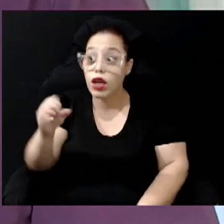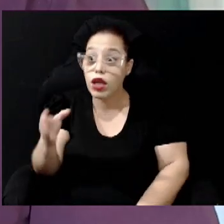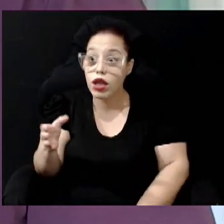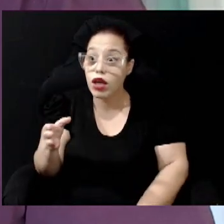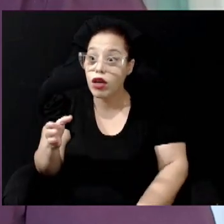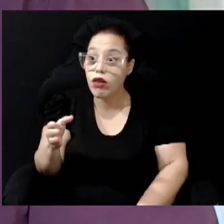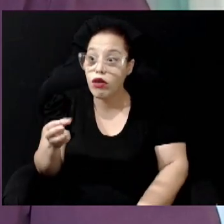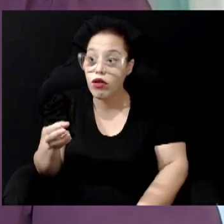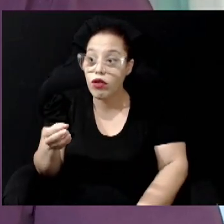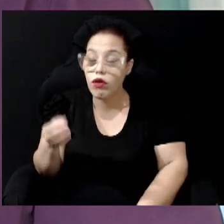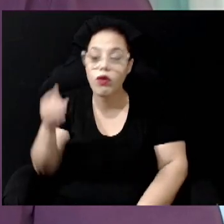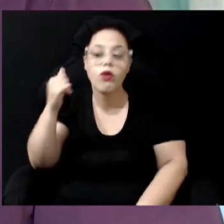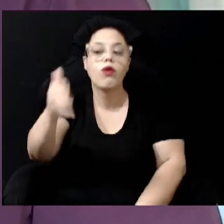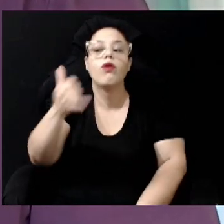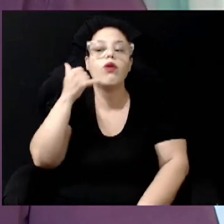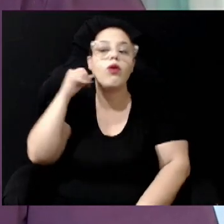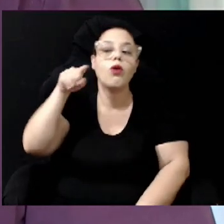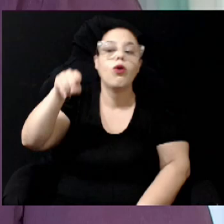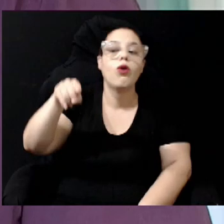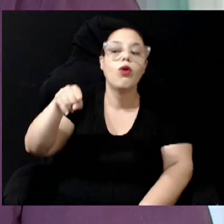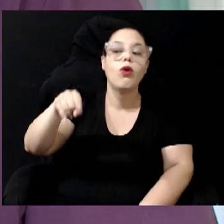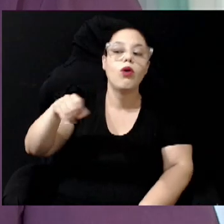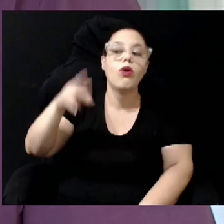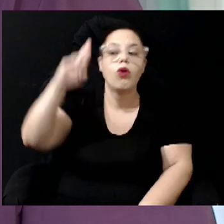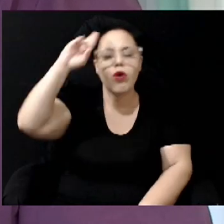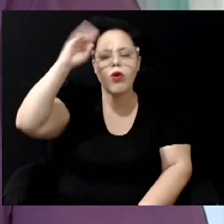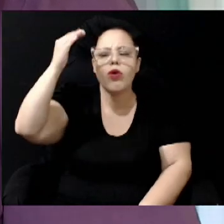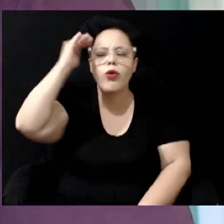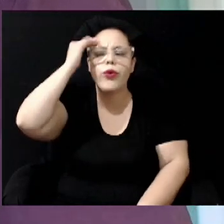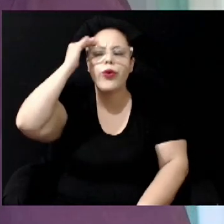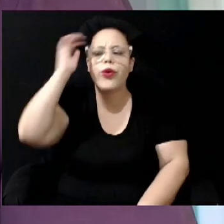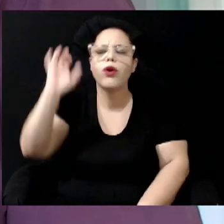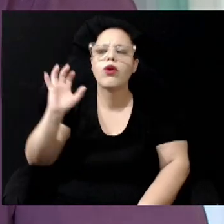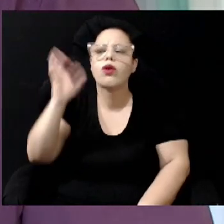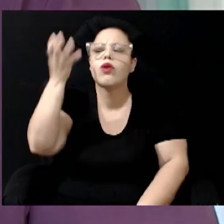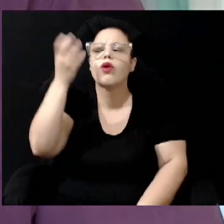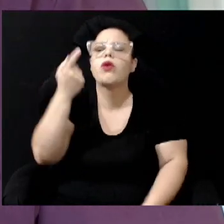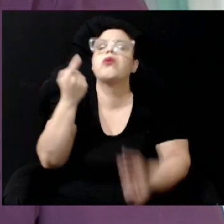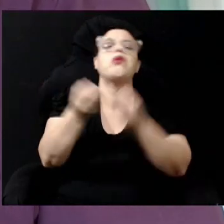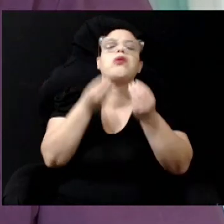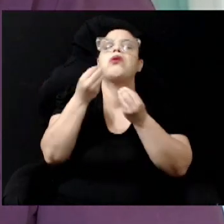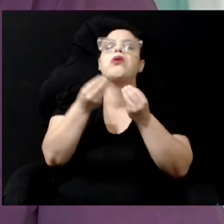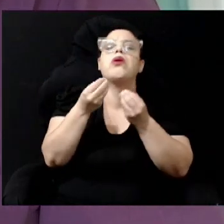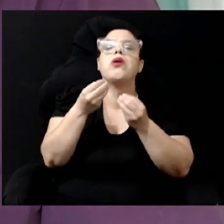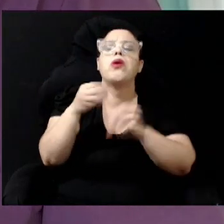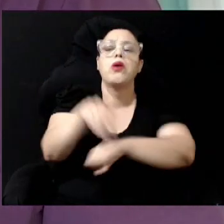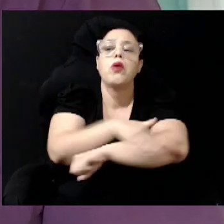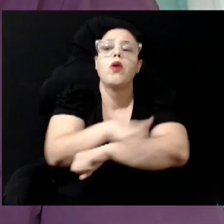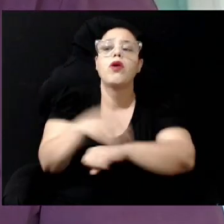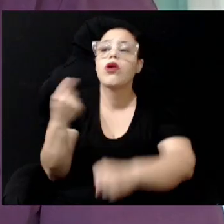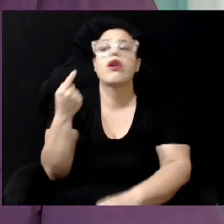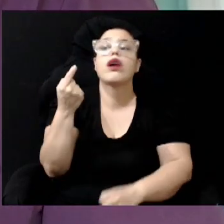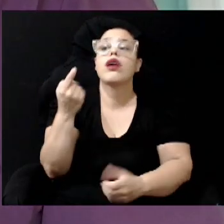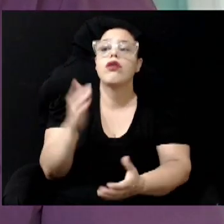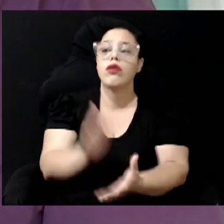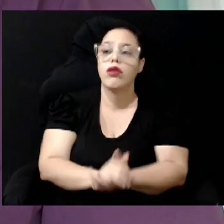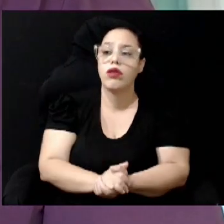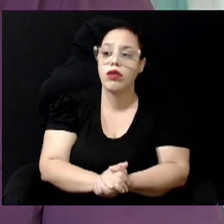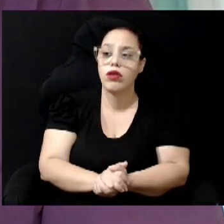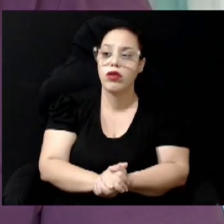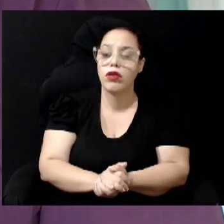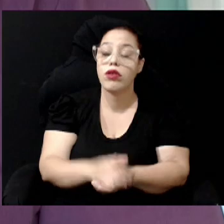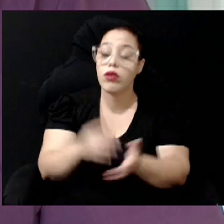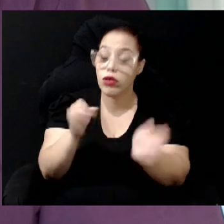entra em contato com esse tutor para entender o que aconteceu, qual o motivo que esse animal estava em via pública. Se for constatado que não